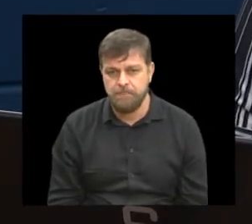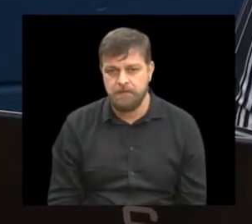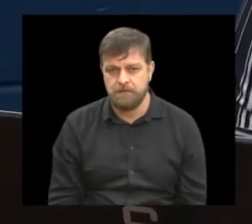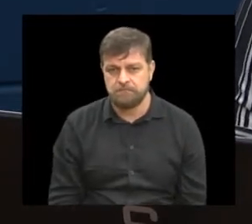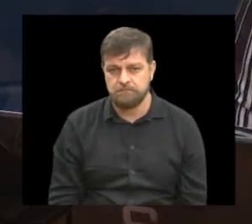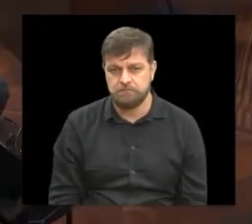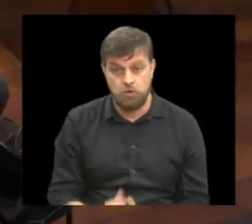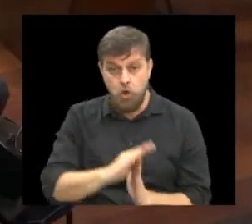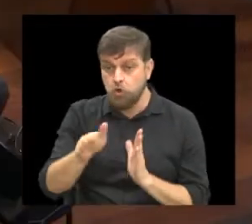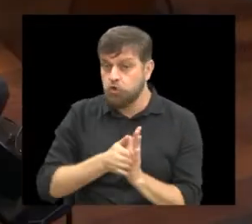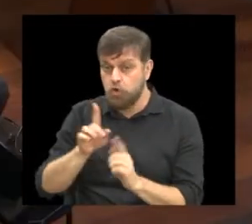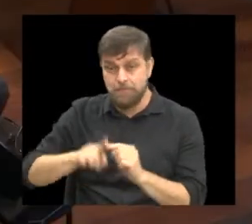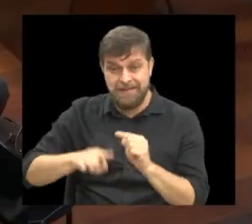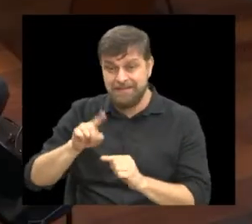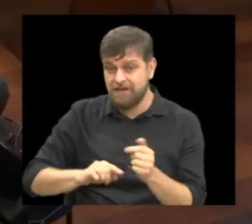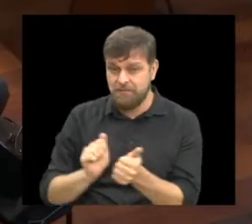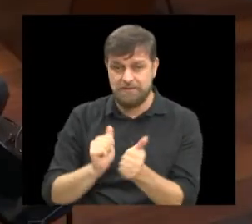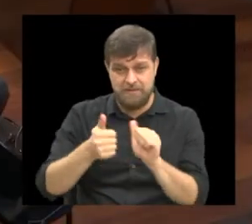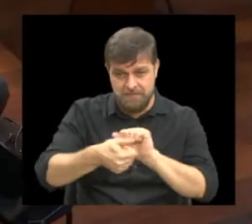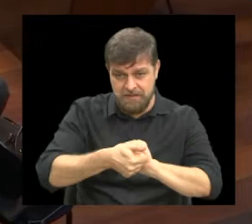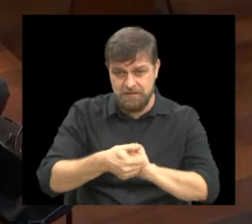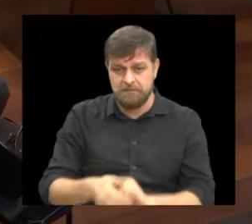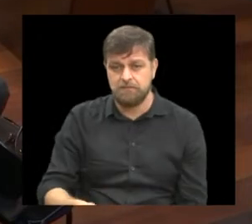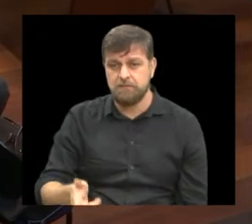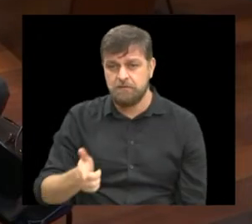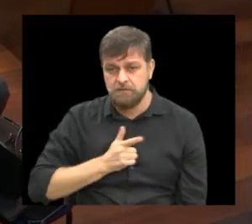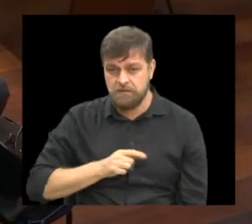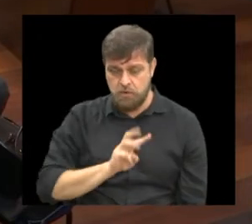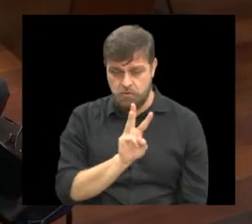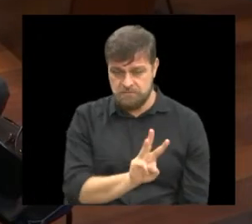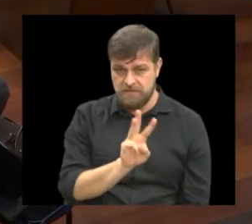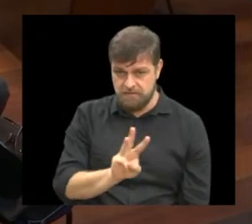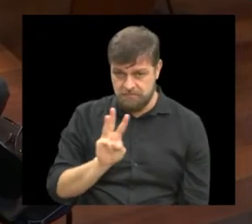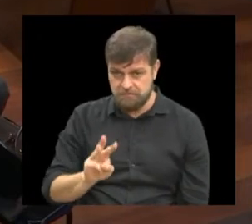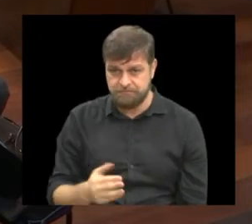Tudo adaptado. Nós temos o site, que é o